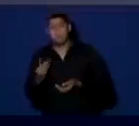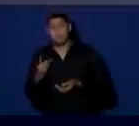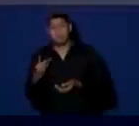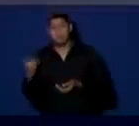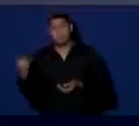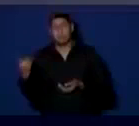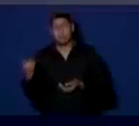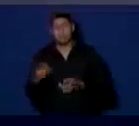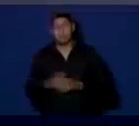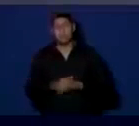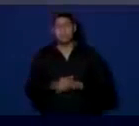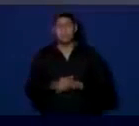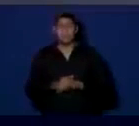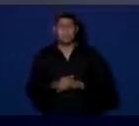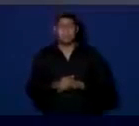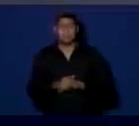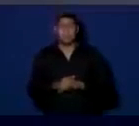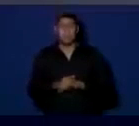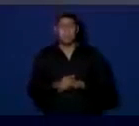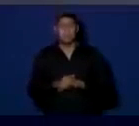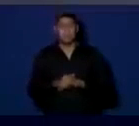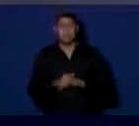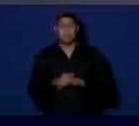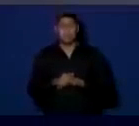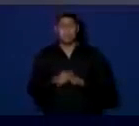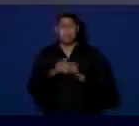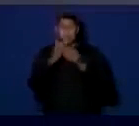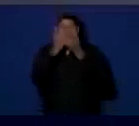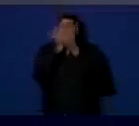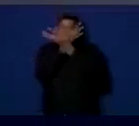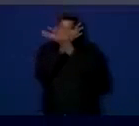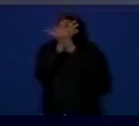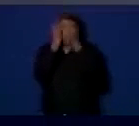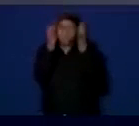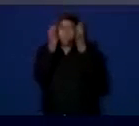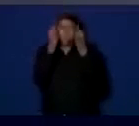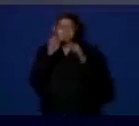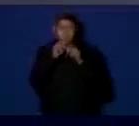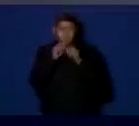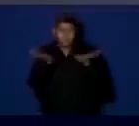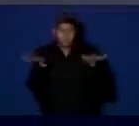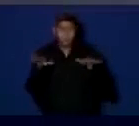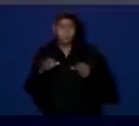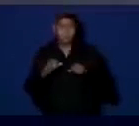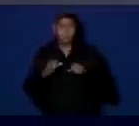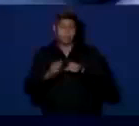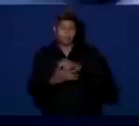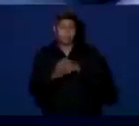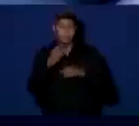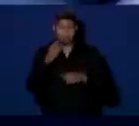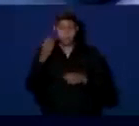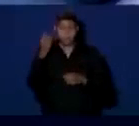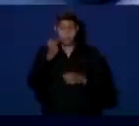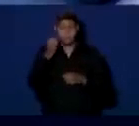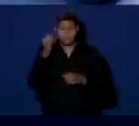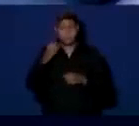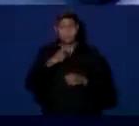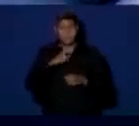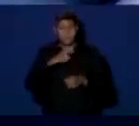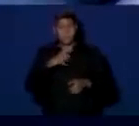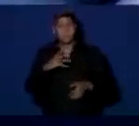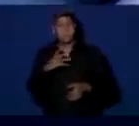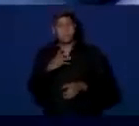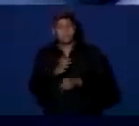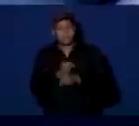2021, vamos dizer assim, esquecendo gastos com a Covid, né, não estou falando de auxílio emergencial, ele tem uma